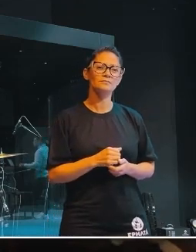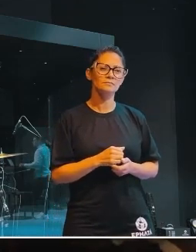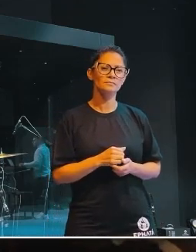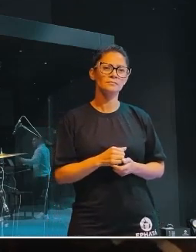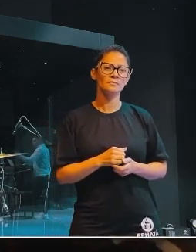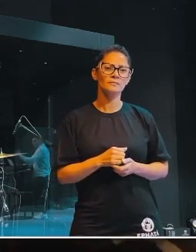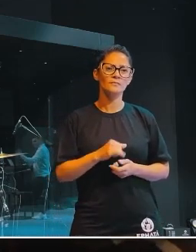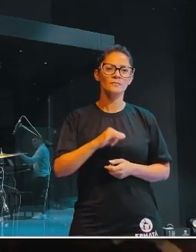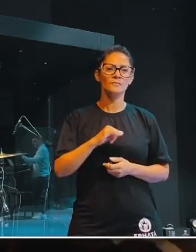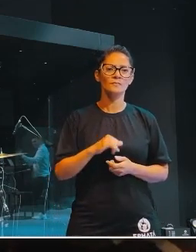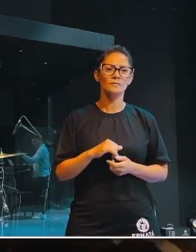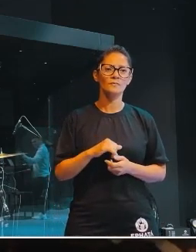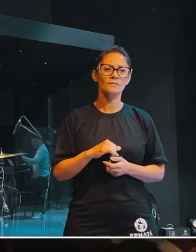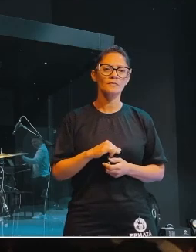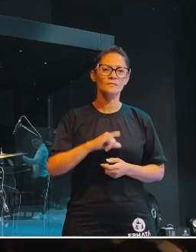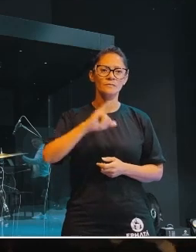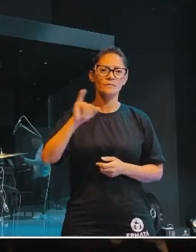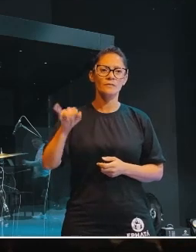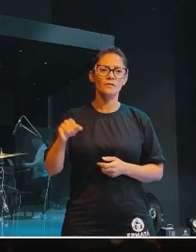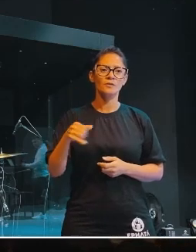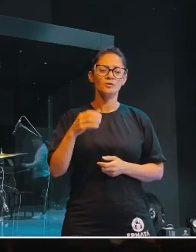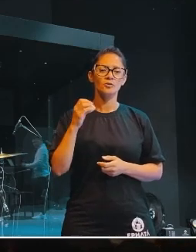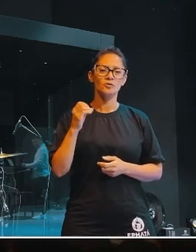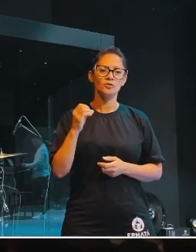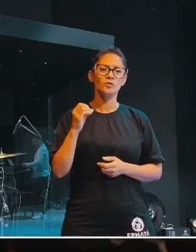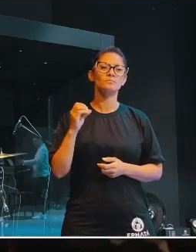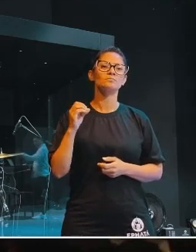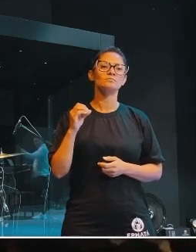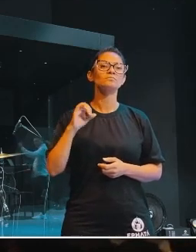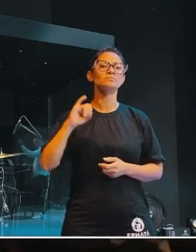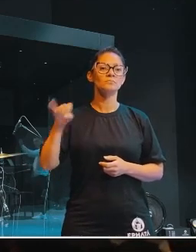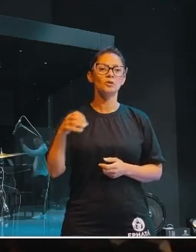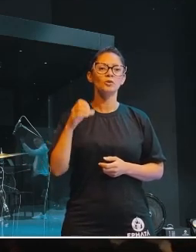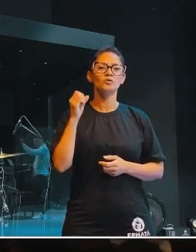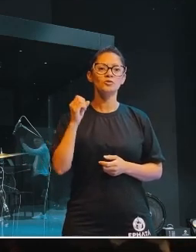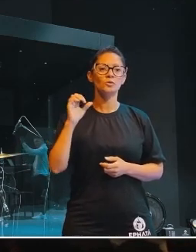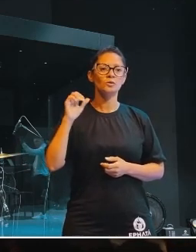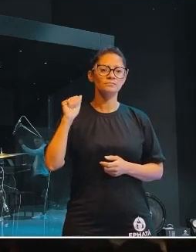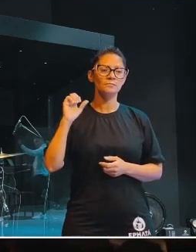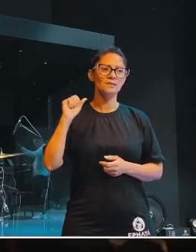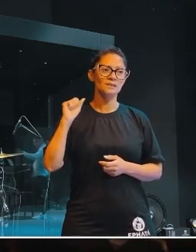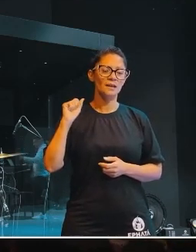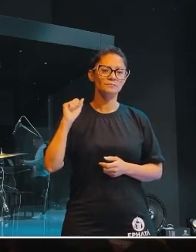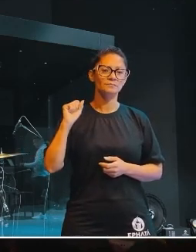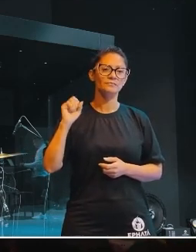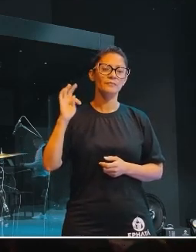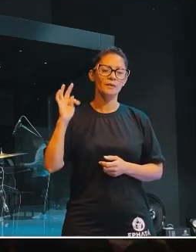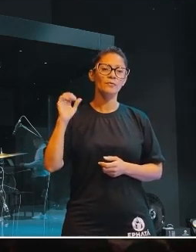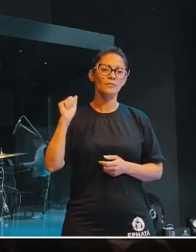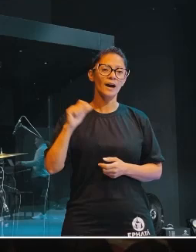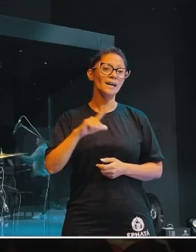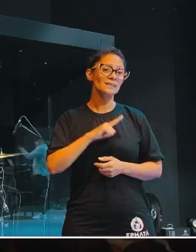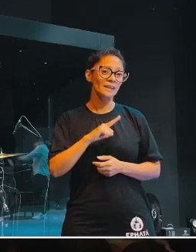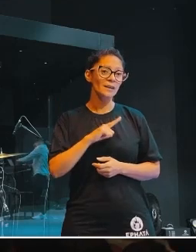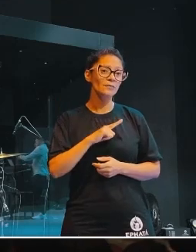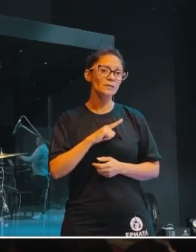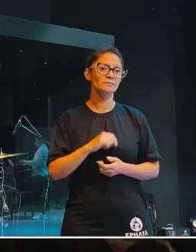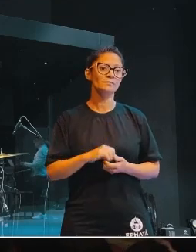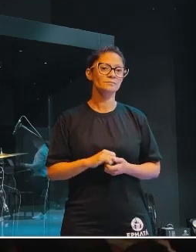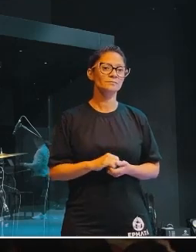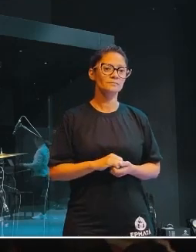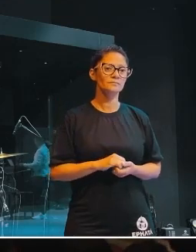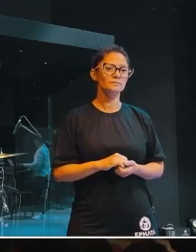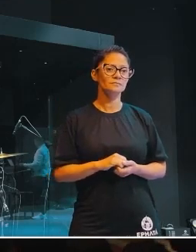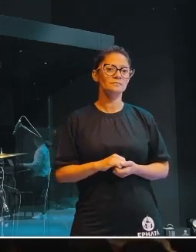Repete comigo: não é a primeira reação que conta. Fala comigo: não é a primeira reação que conta, a segunda